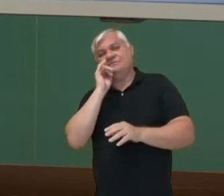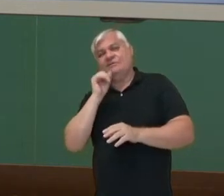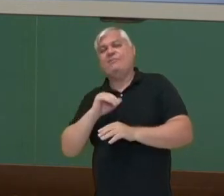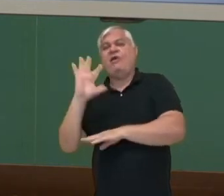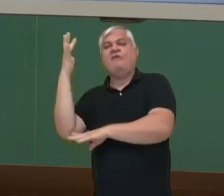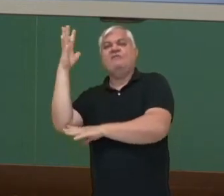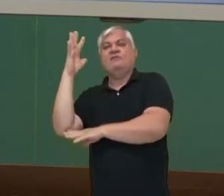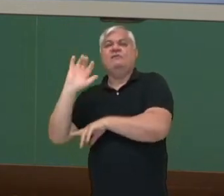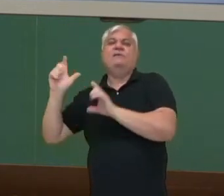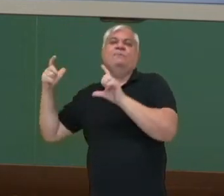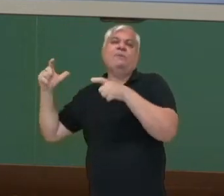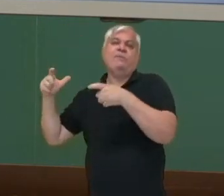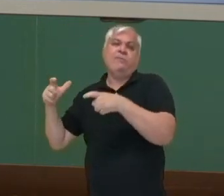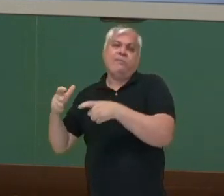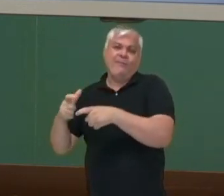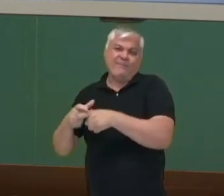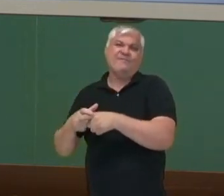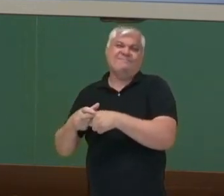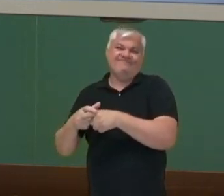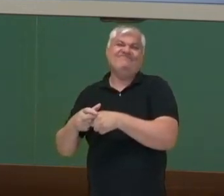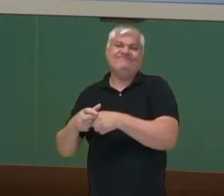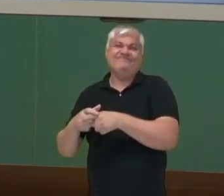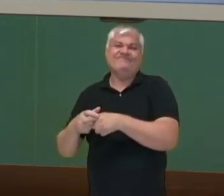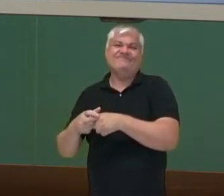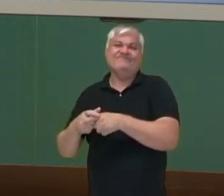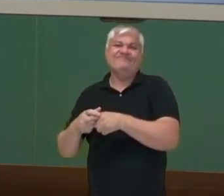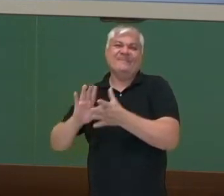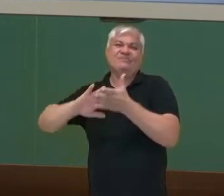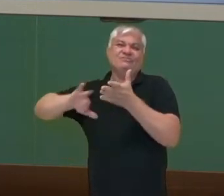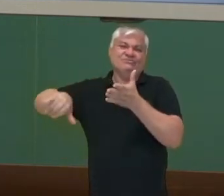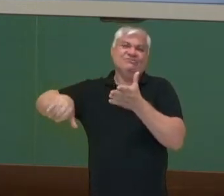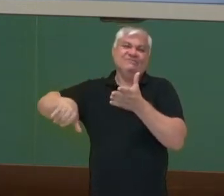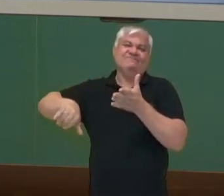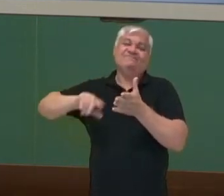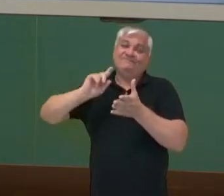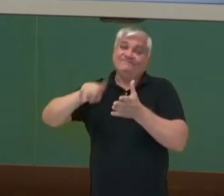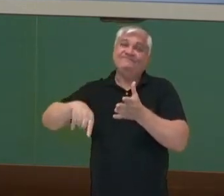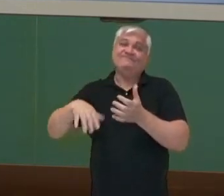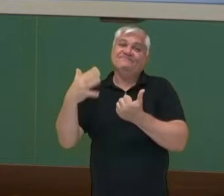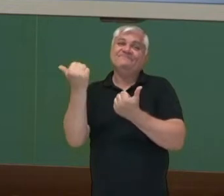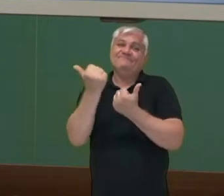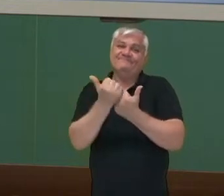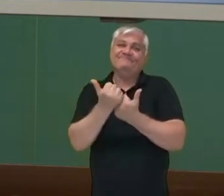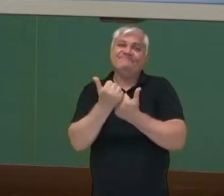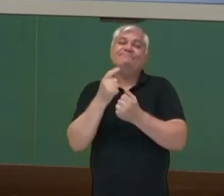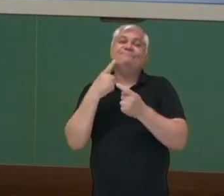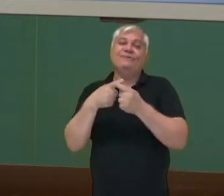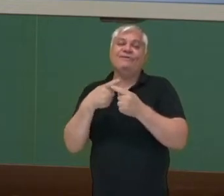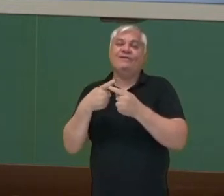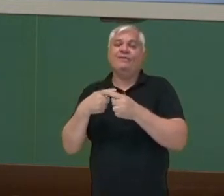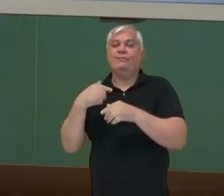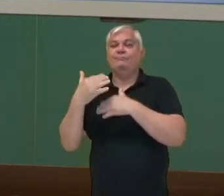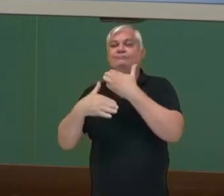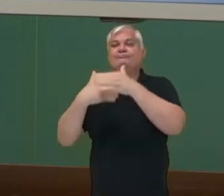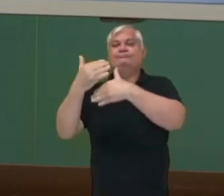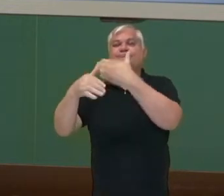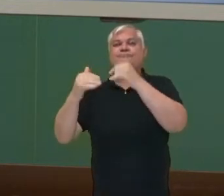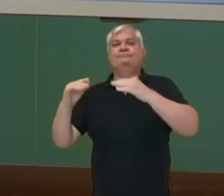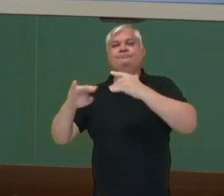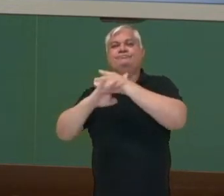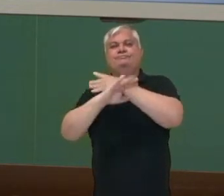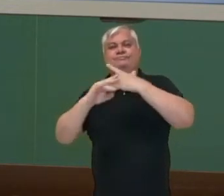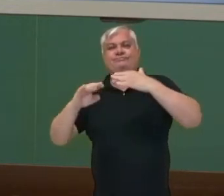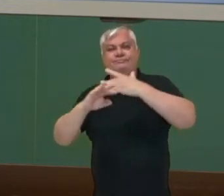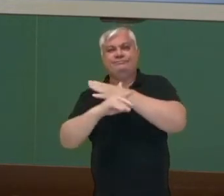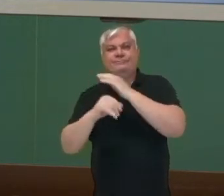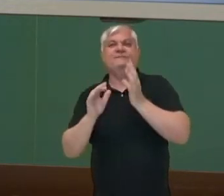ter afetada diretamente a presença da vegetação, né? Precisa retirar a vegetação para desenvolver todas essas atividades